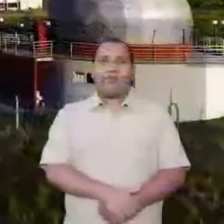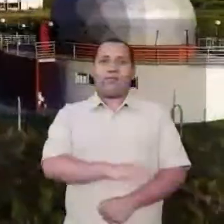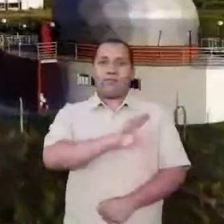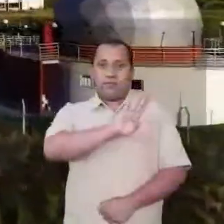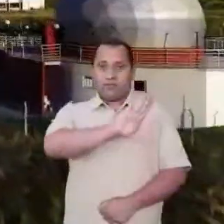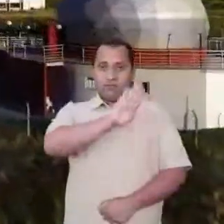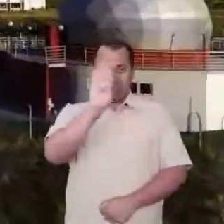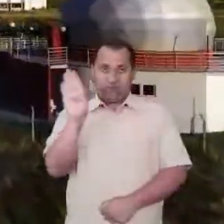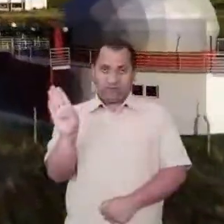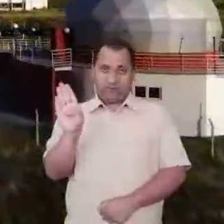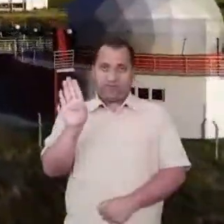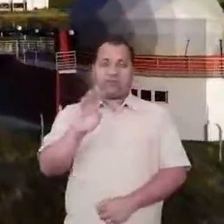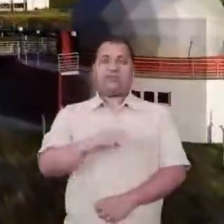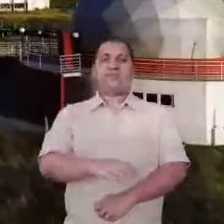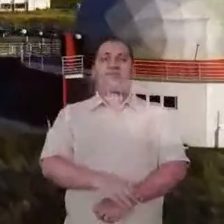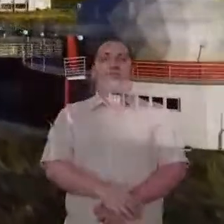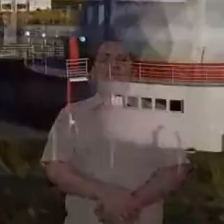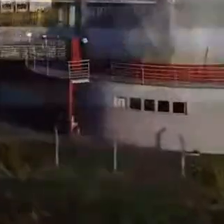Bagé